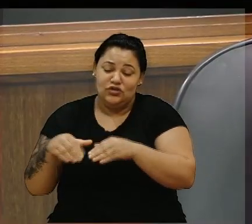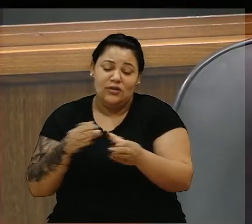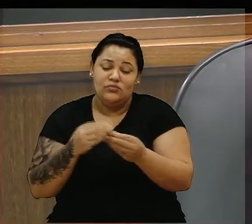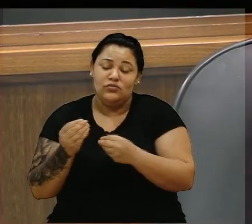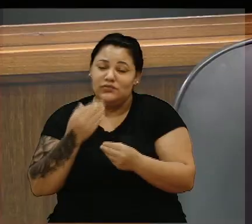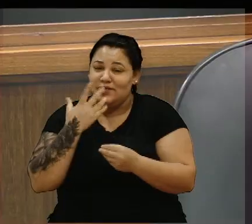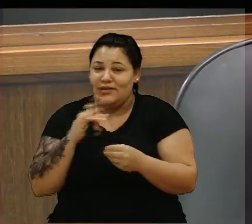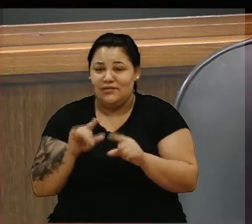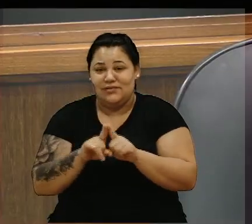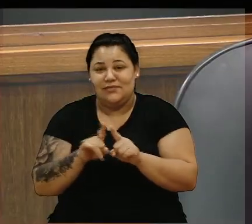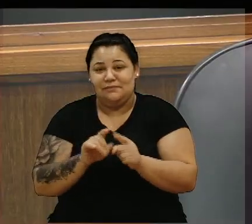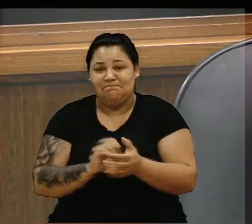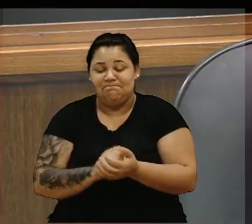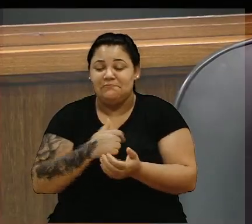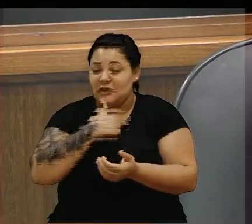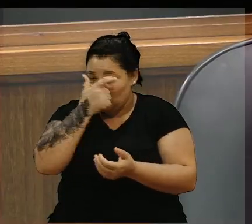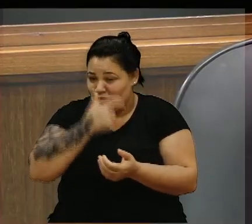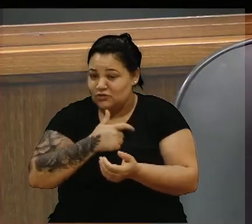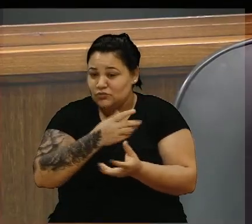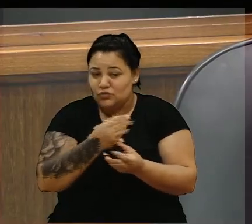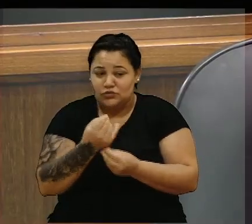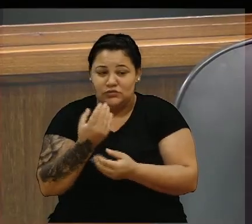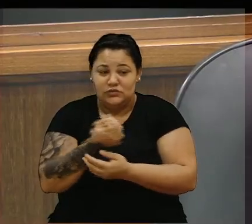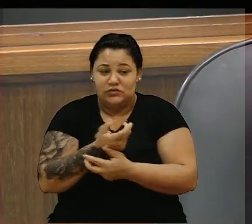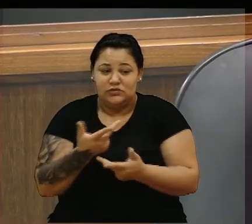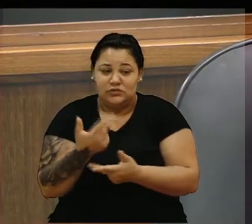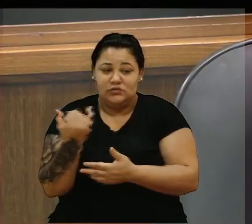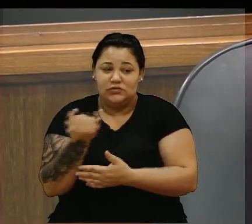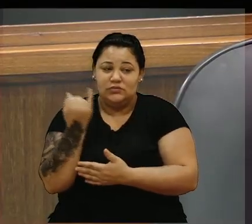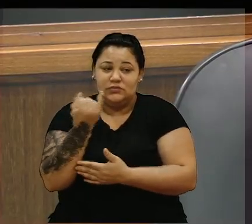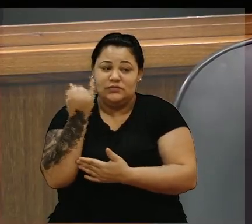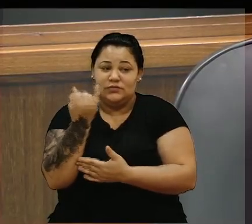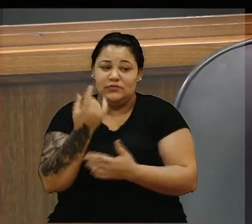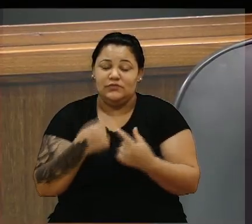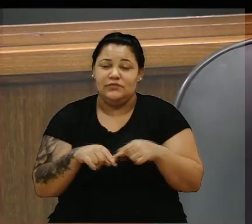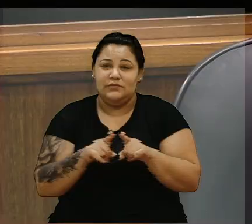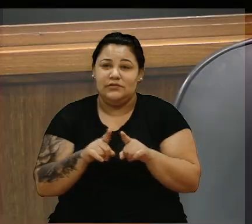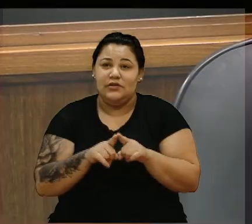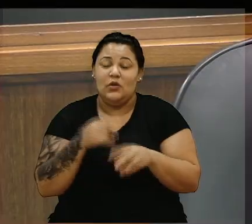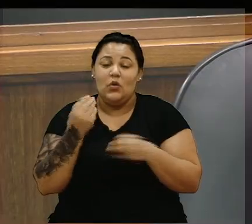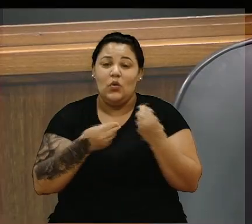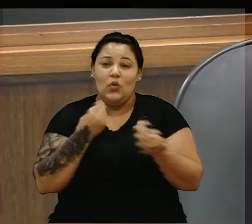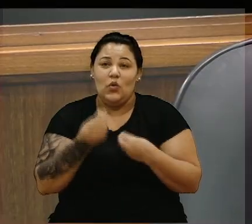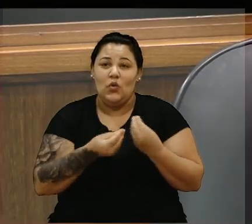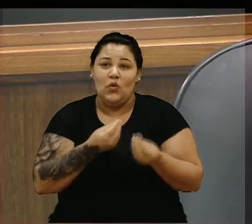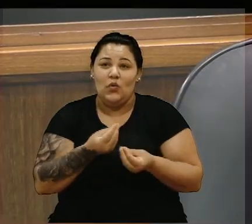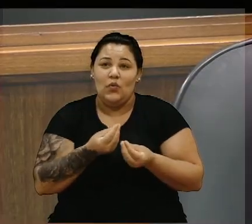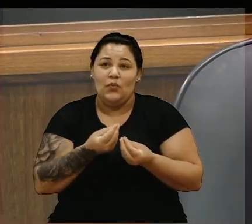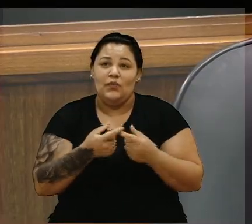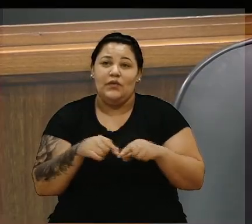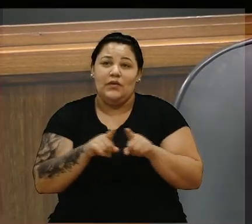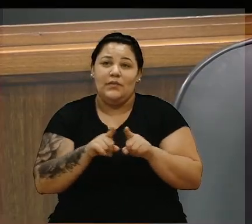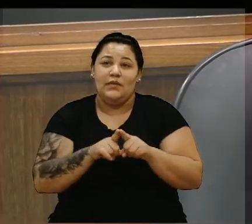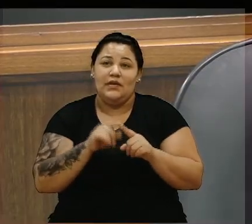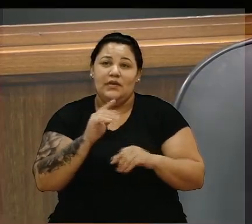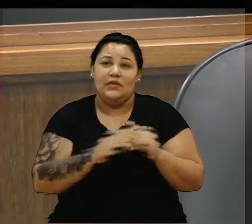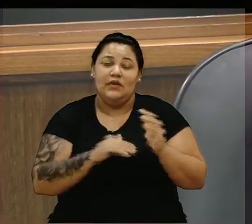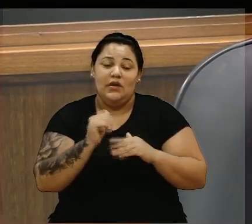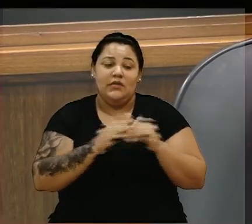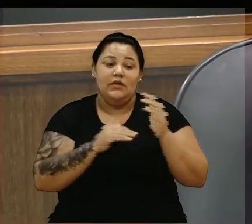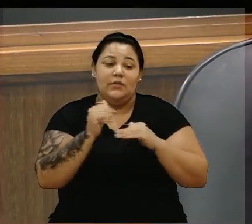crianças. E eu acho que esse é um ponto importante de nós observarmos. O quanto isso está prejudicando o desenvolvimento